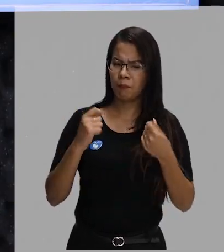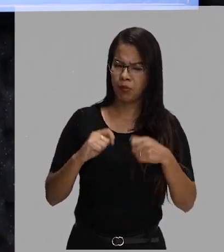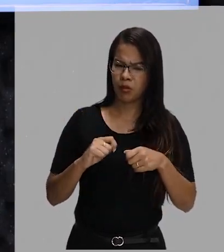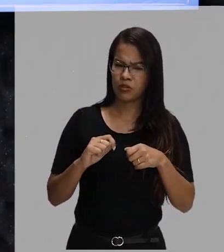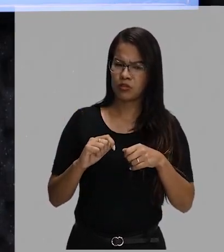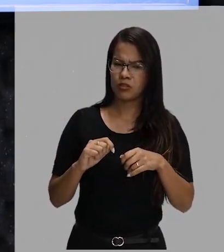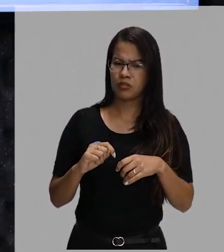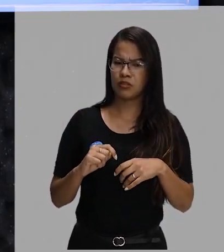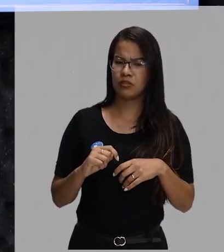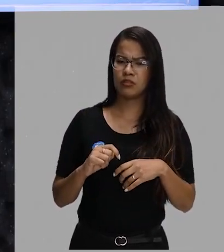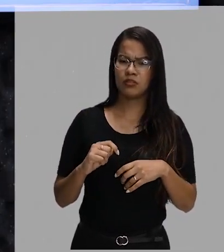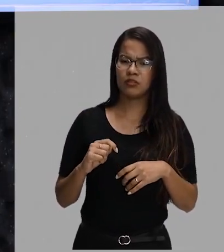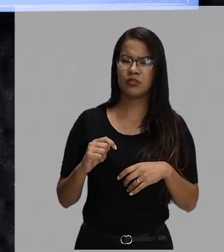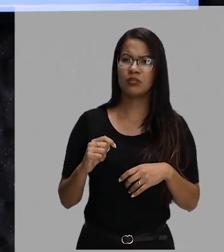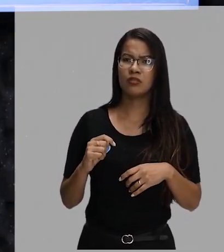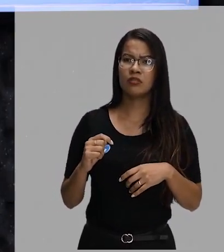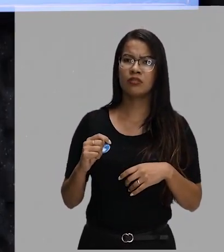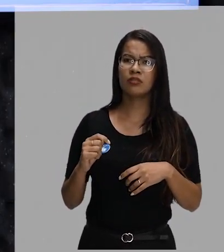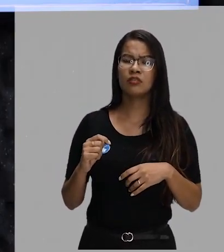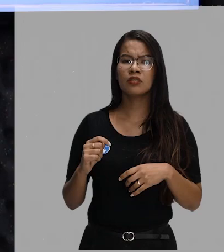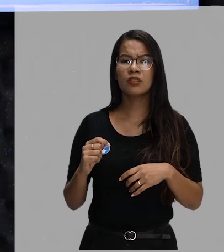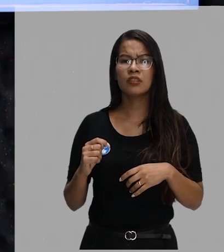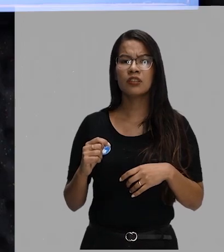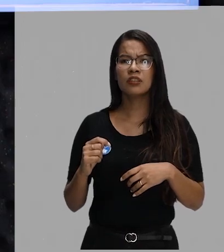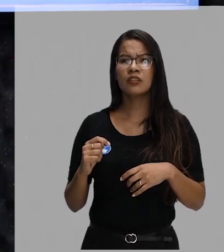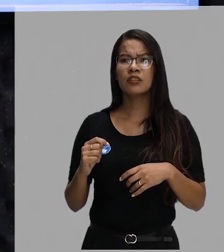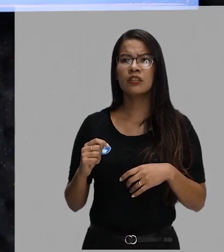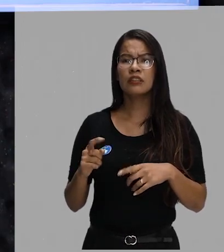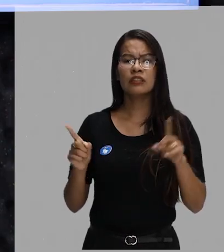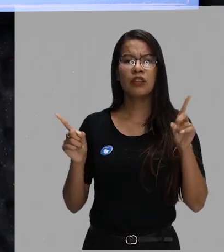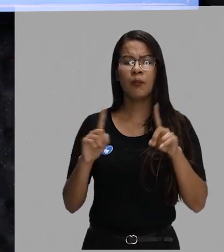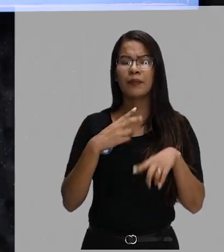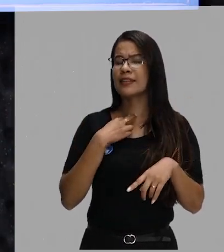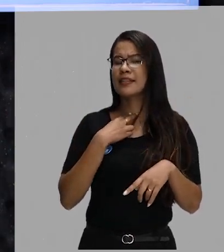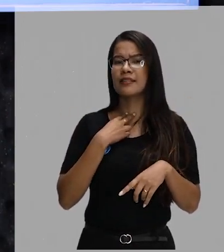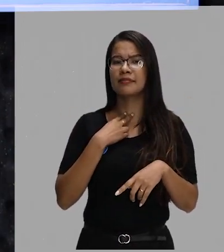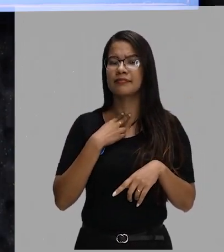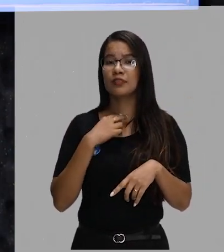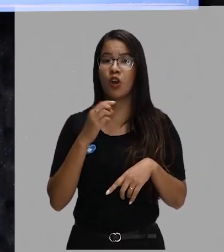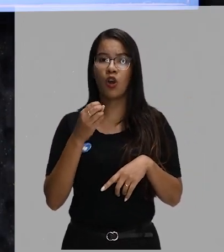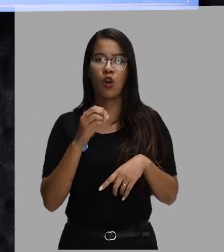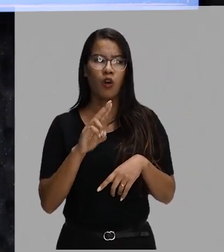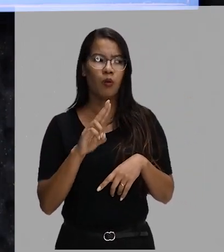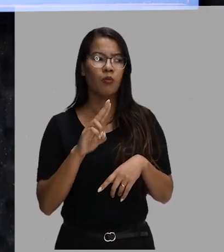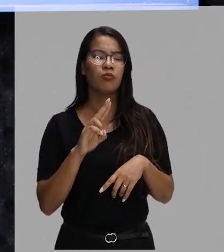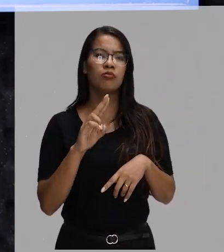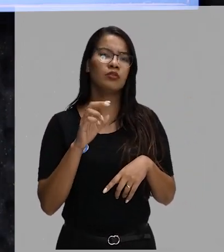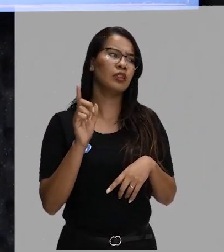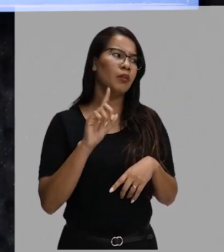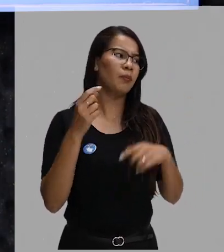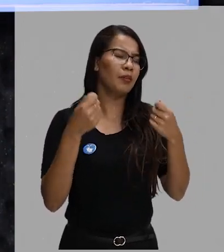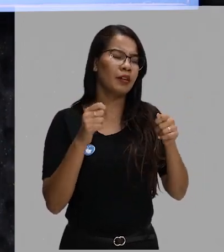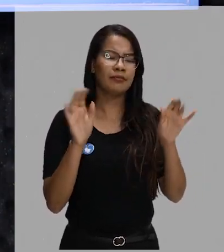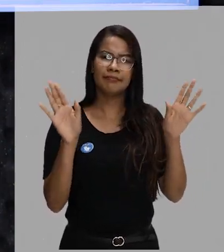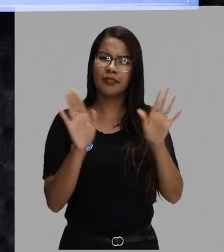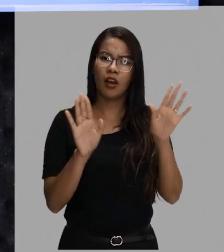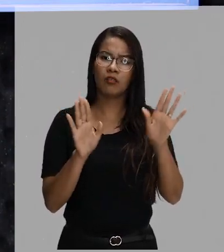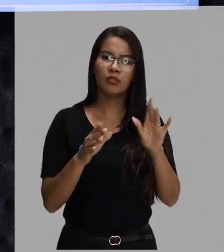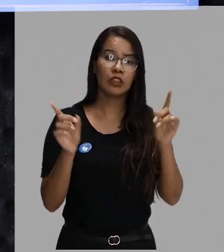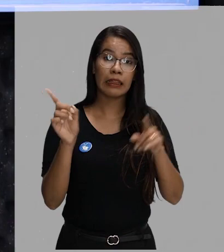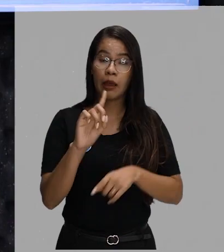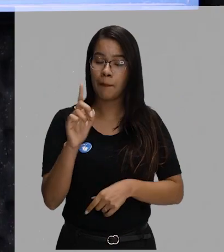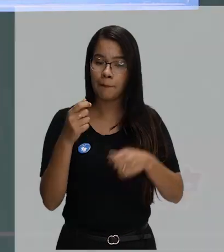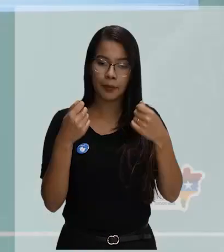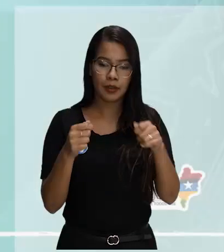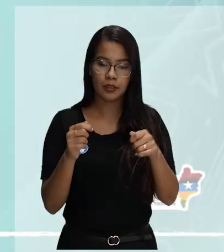não é injetora, não é sobrejetora e não é bijetora. Não é obrigada ela a ser alguma coisa. Tá? Então, ela não define em nenhum dos 2 exemplos. Aí,